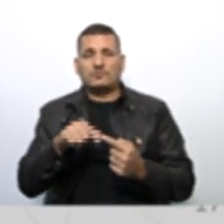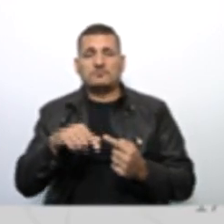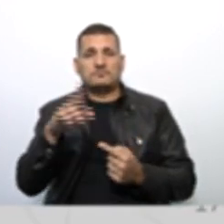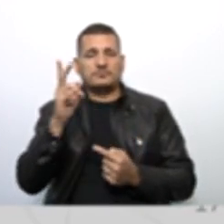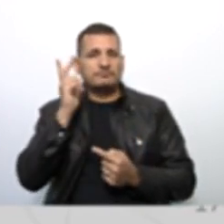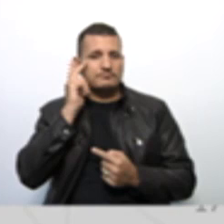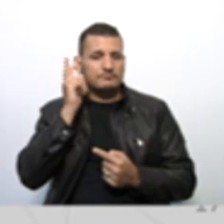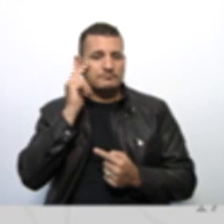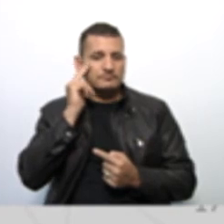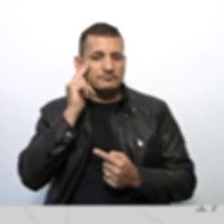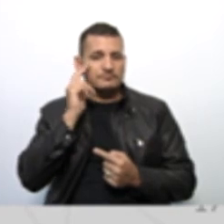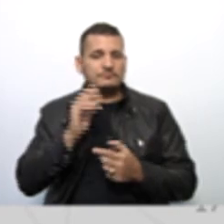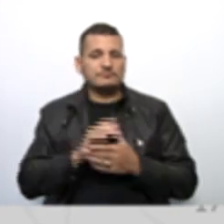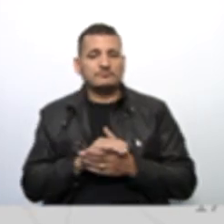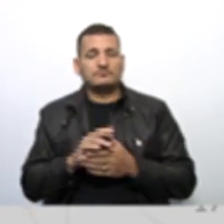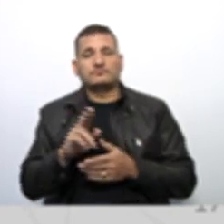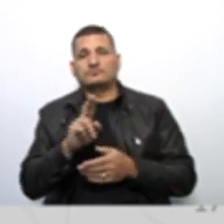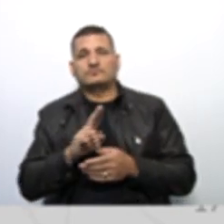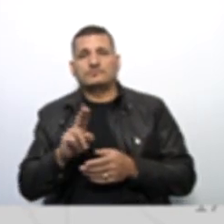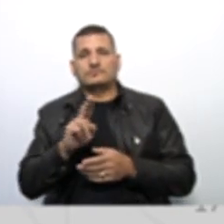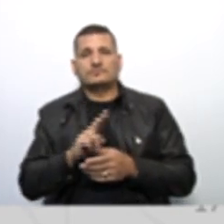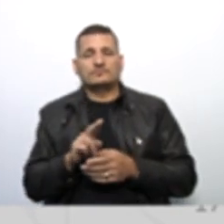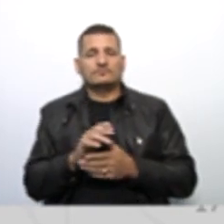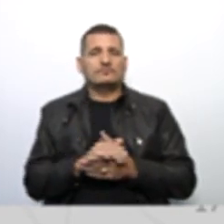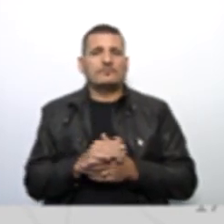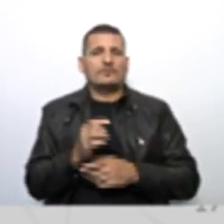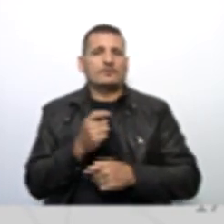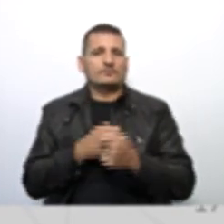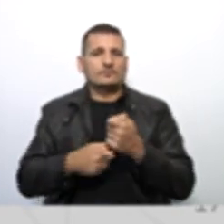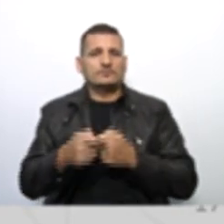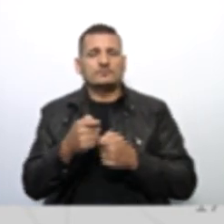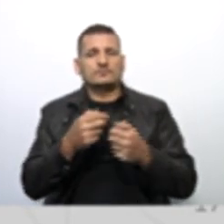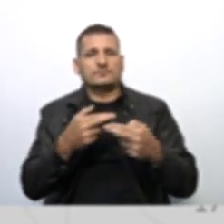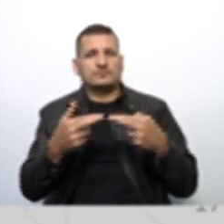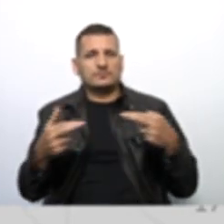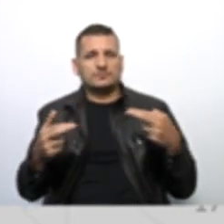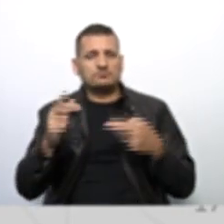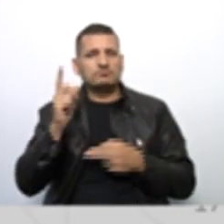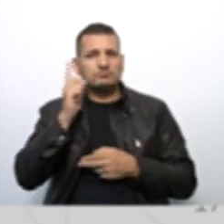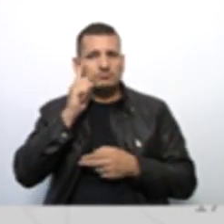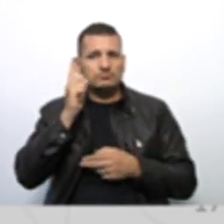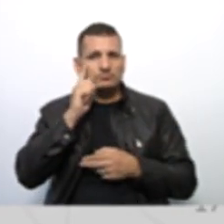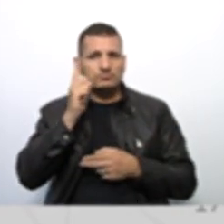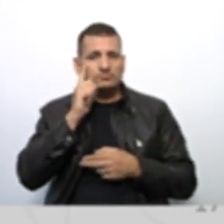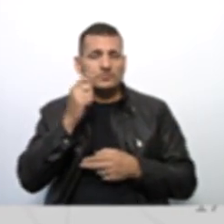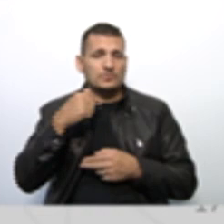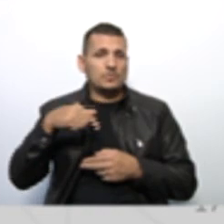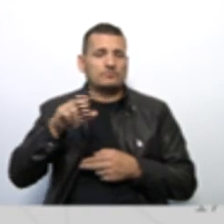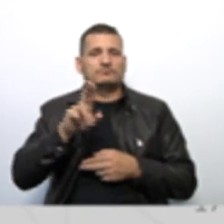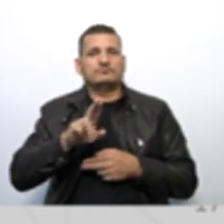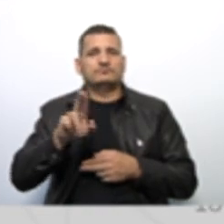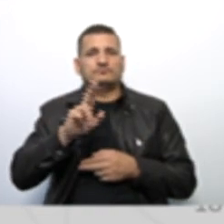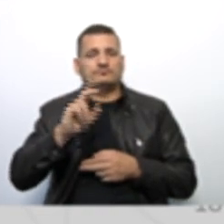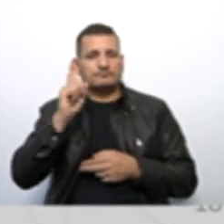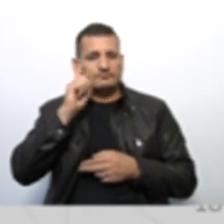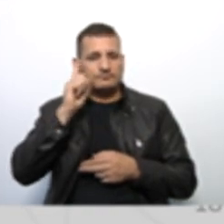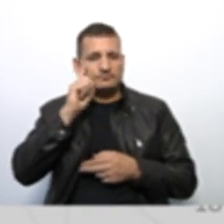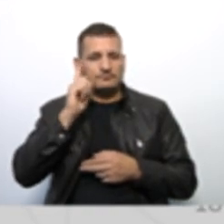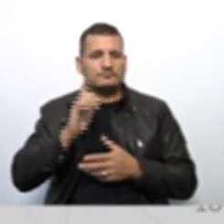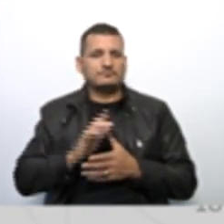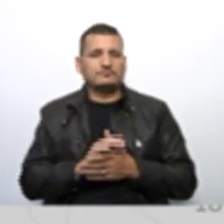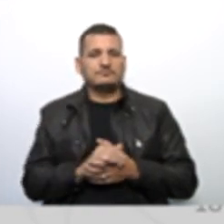comum, utilizada pelos administradores de rede no dia a dia. É o que mais nós utilizamos no nosso dia a dia, pessoal.